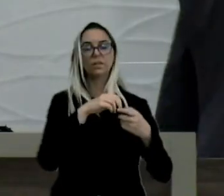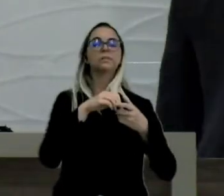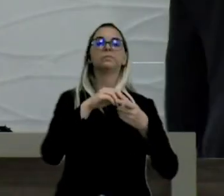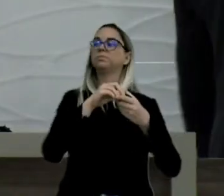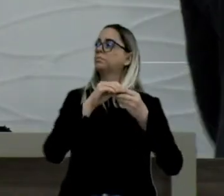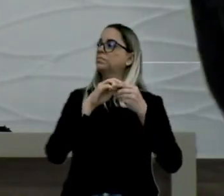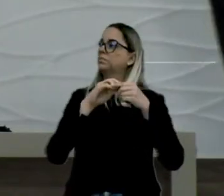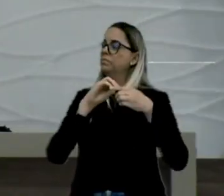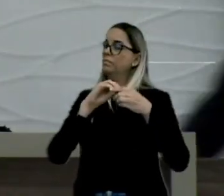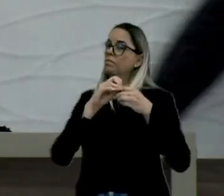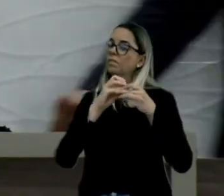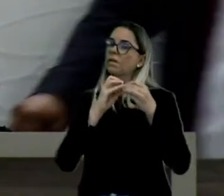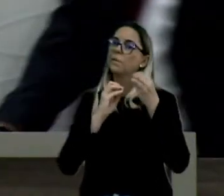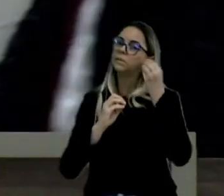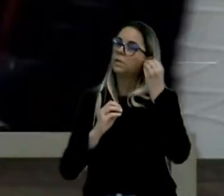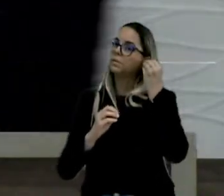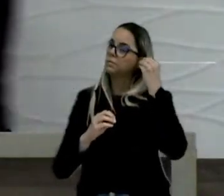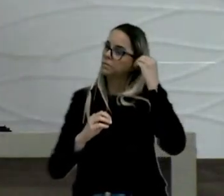Cid